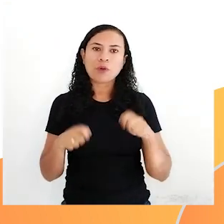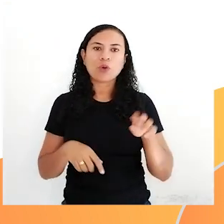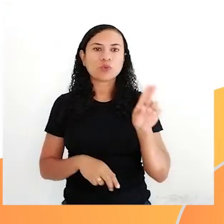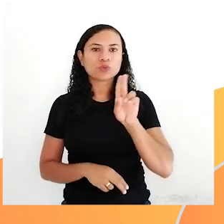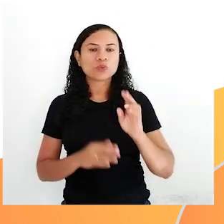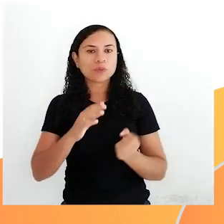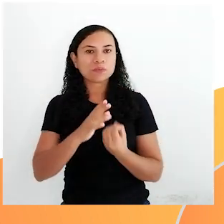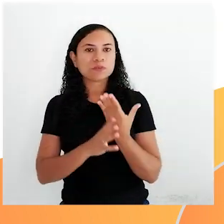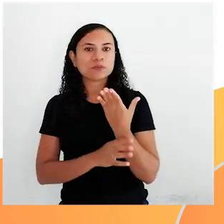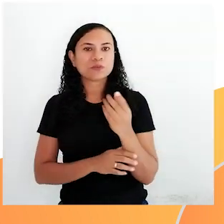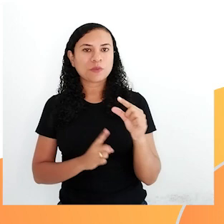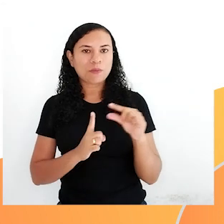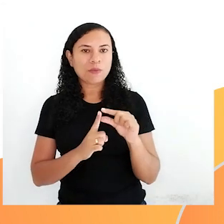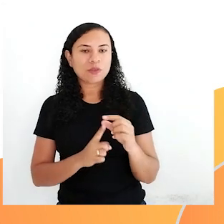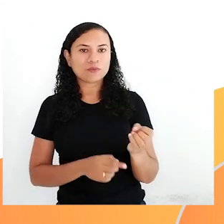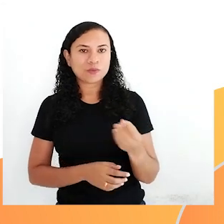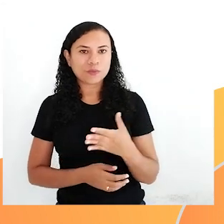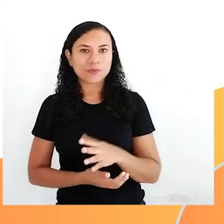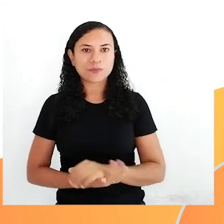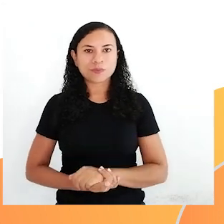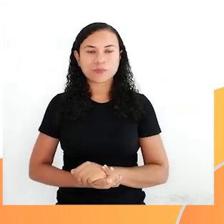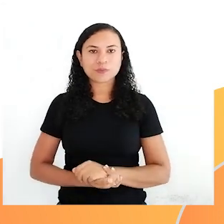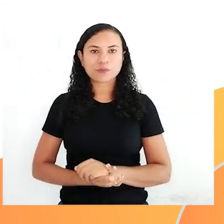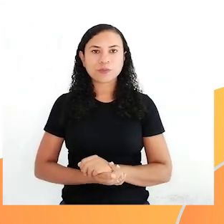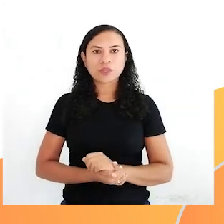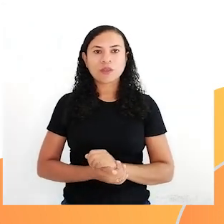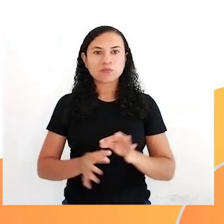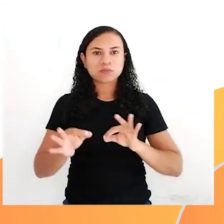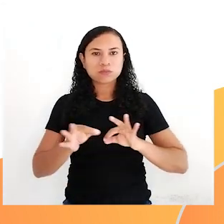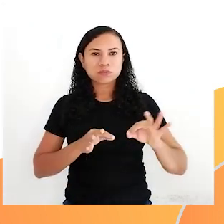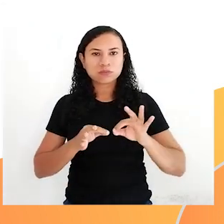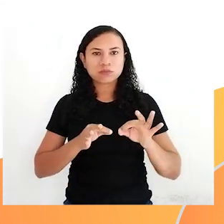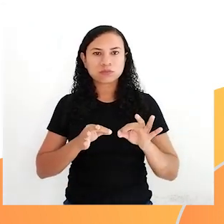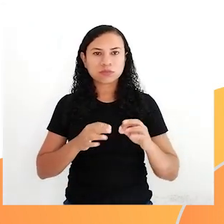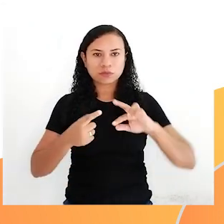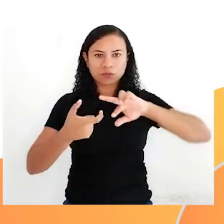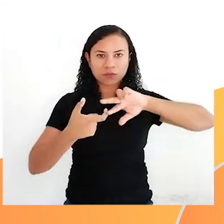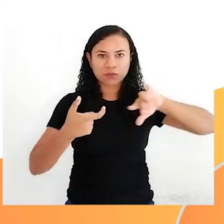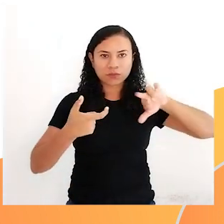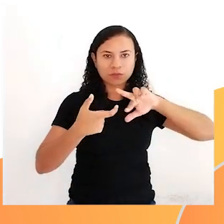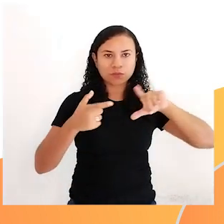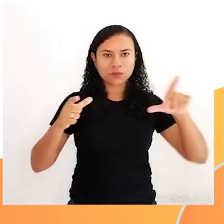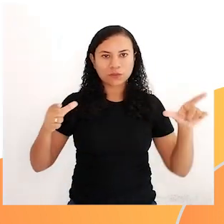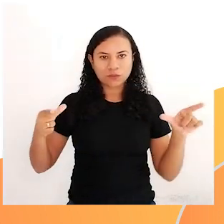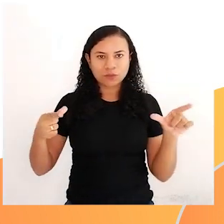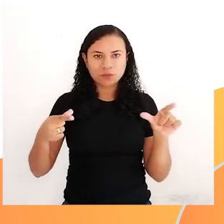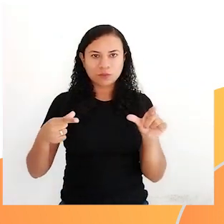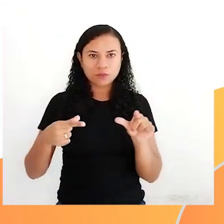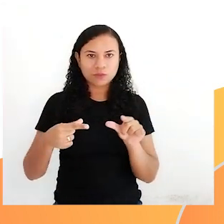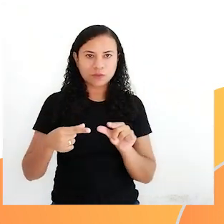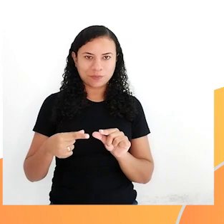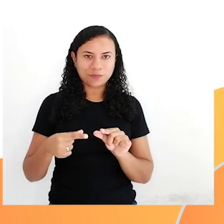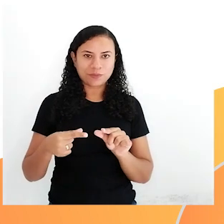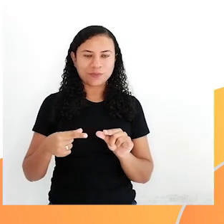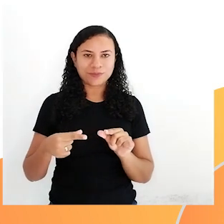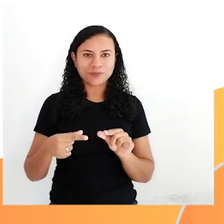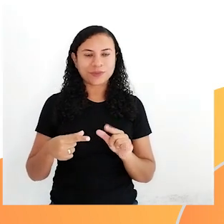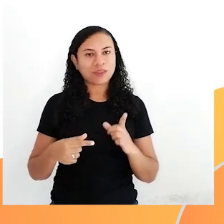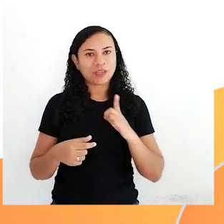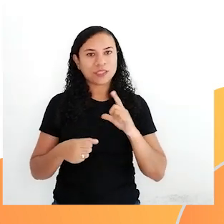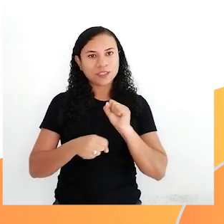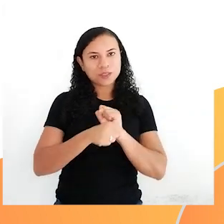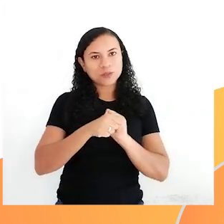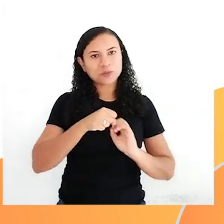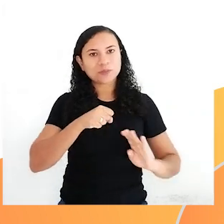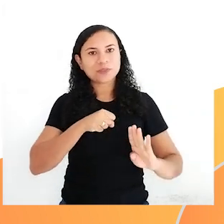choro. O processo de derivação regressiva produz os substantivos deverbais. Esses são substantivos